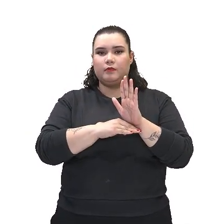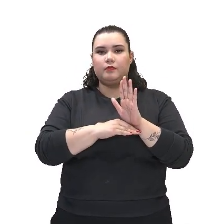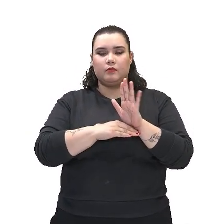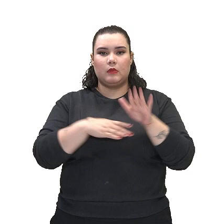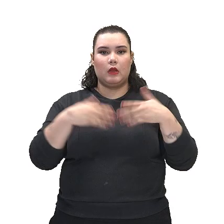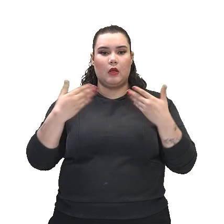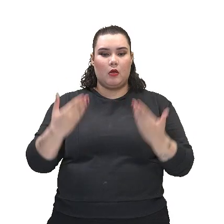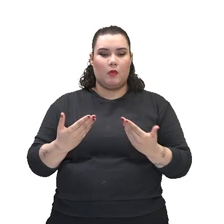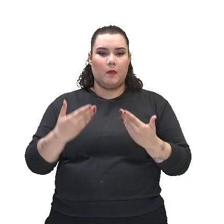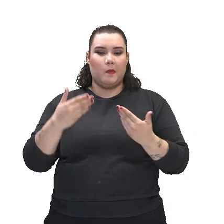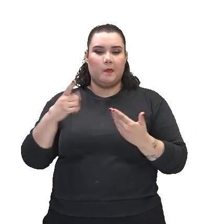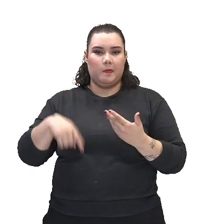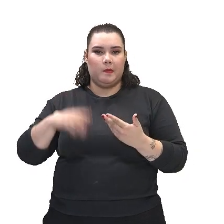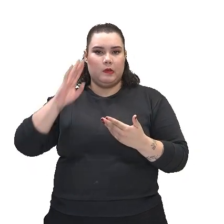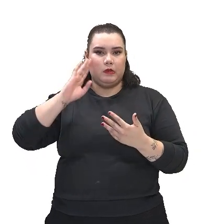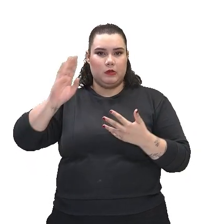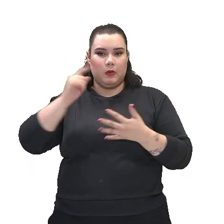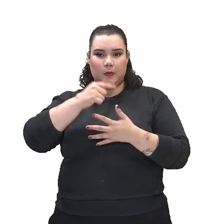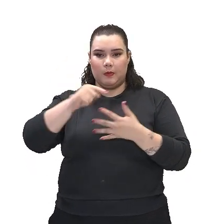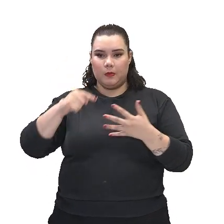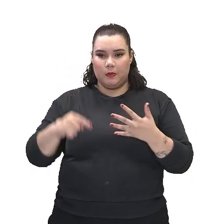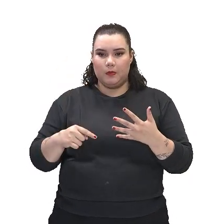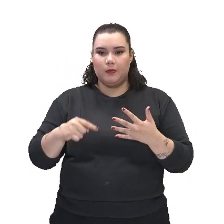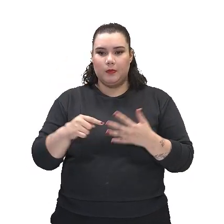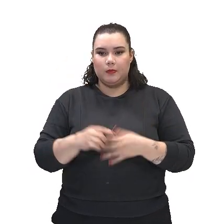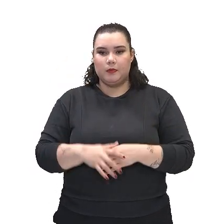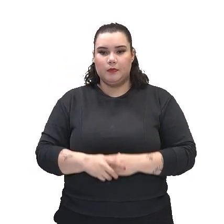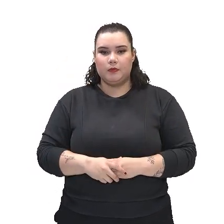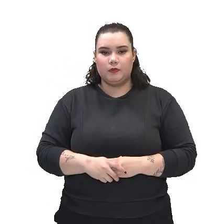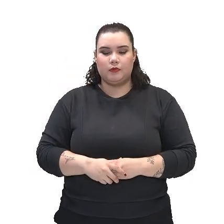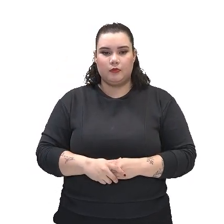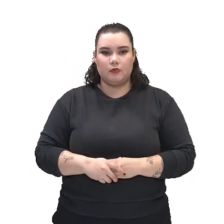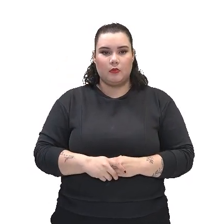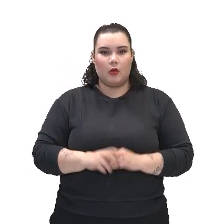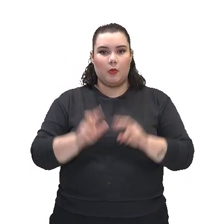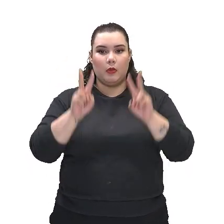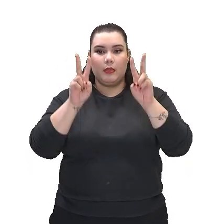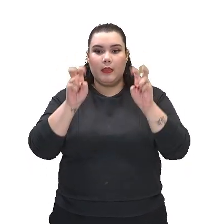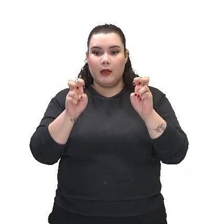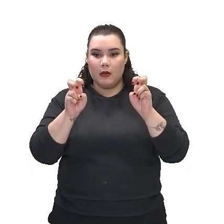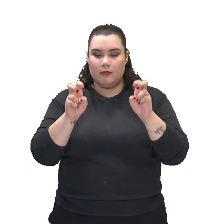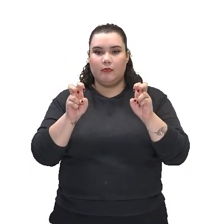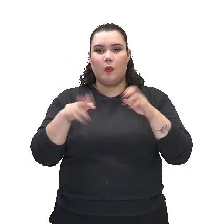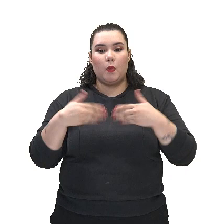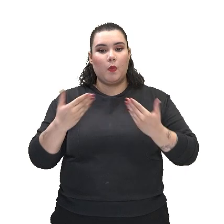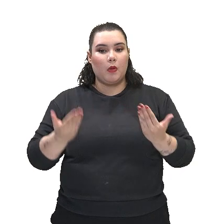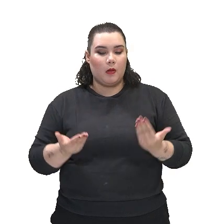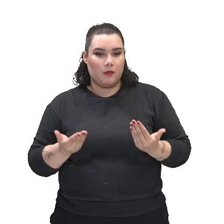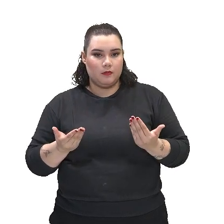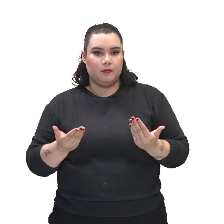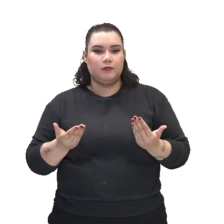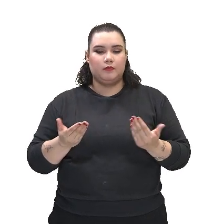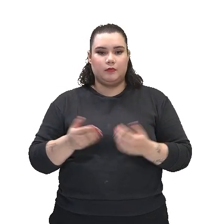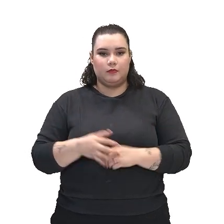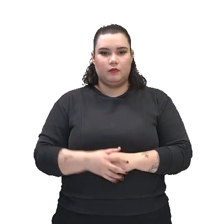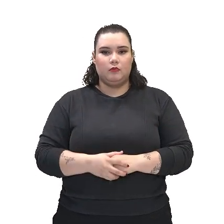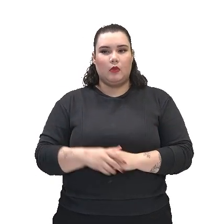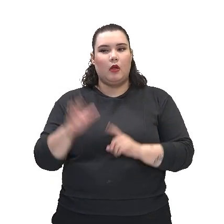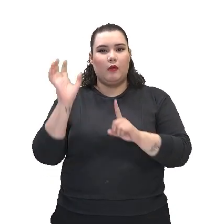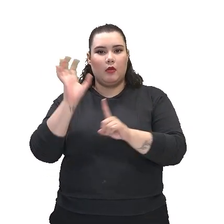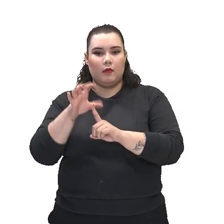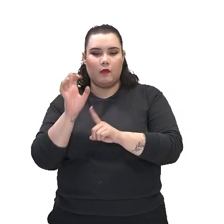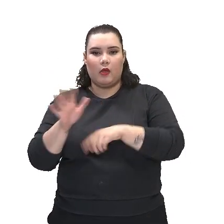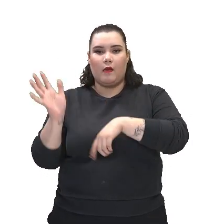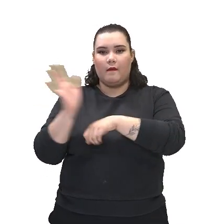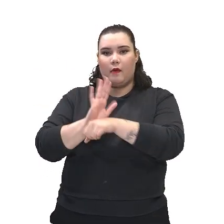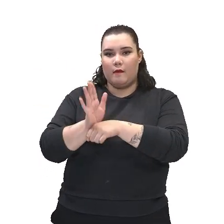ter esses pontos em um roteiro de planejamento. Então, primeiro, o tema. Qual será o tema do nosso debate? A influência de filmes e